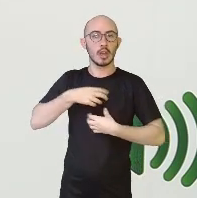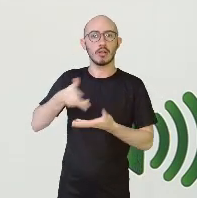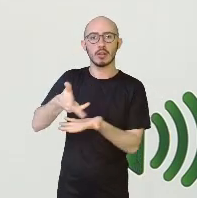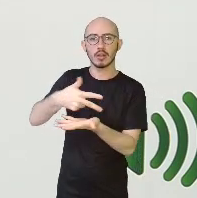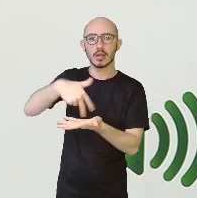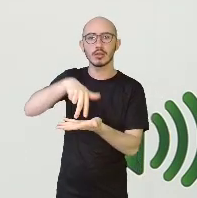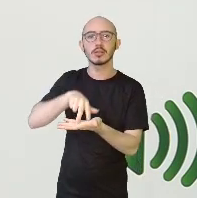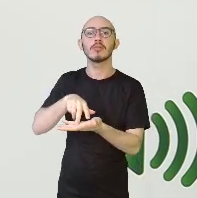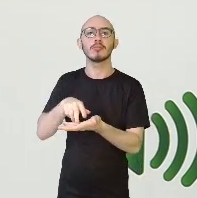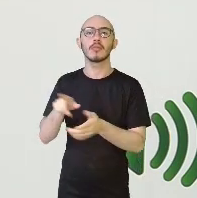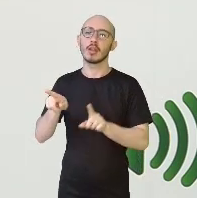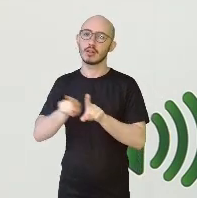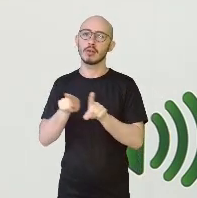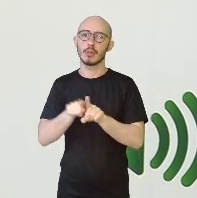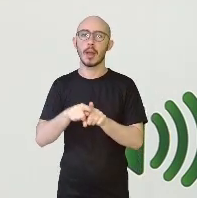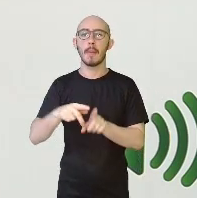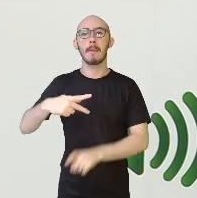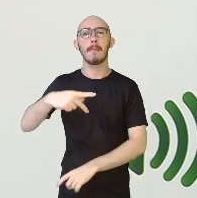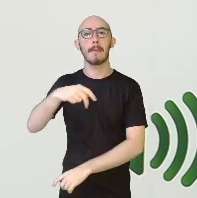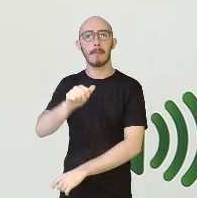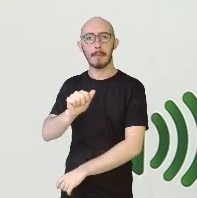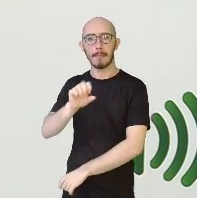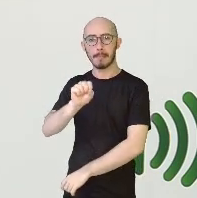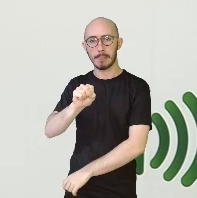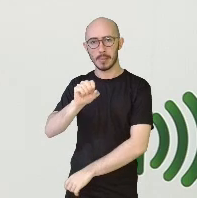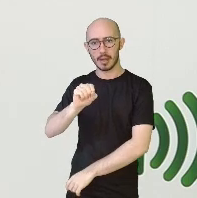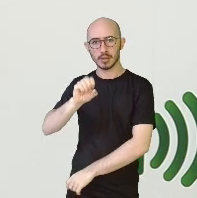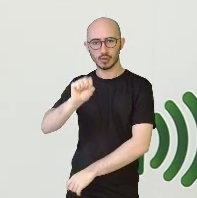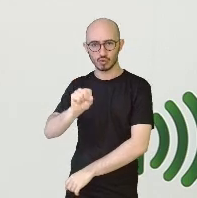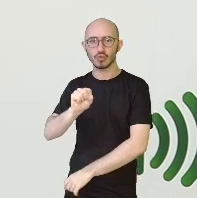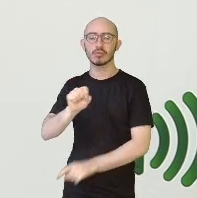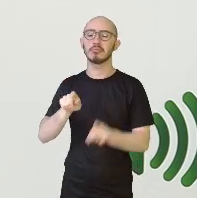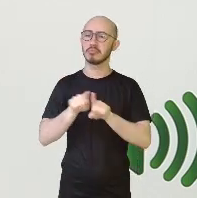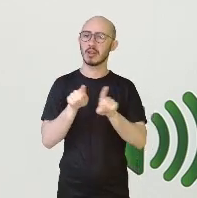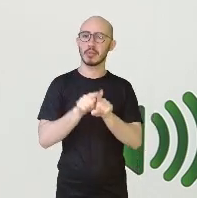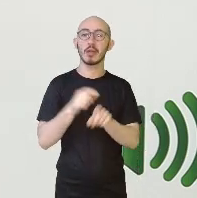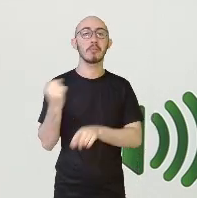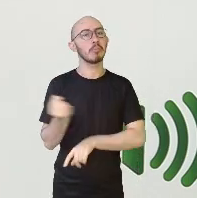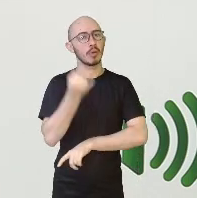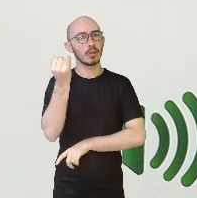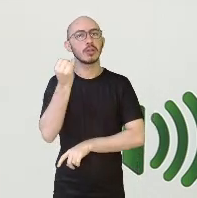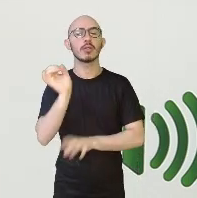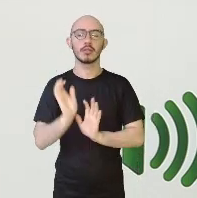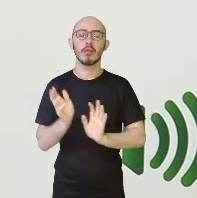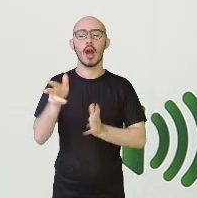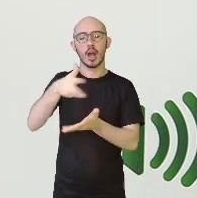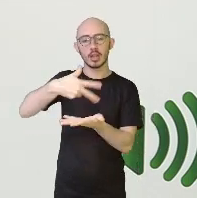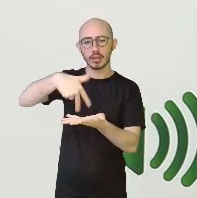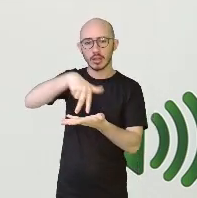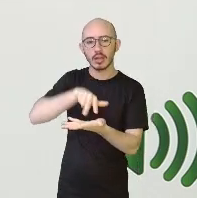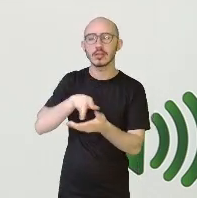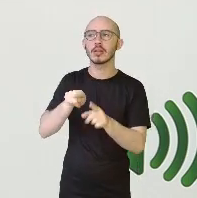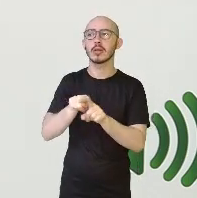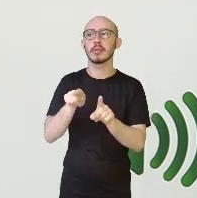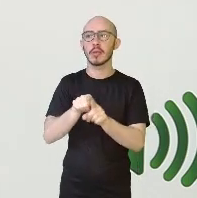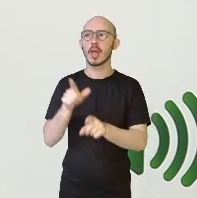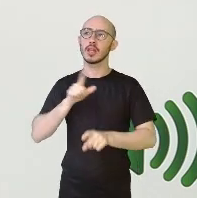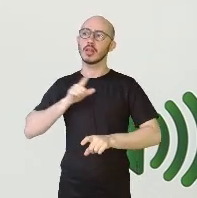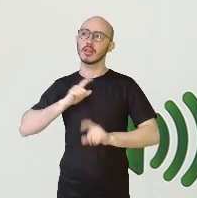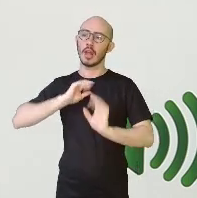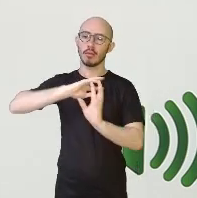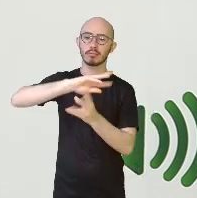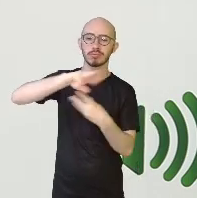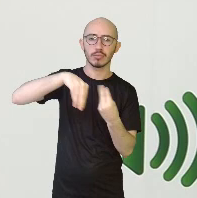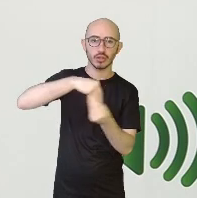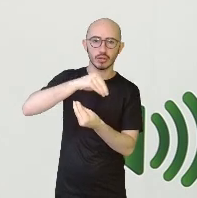também. Assim como o ritmo surge a partir da mistura de outros, a dança também, ela vem e ela tem